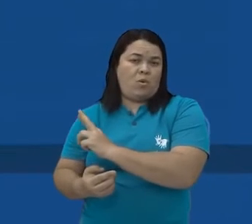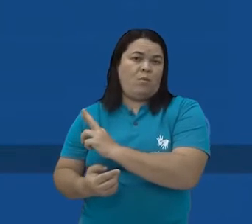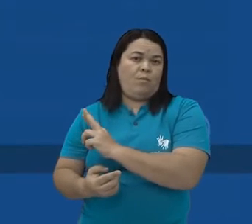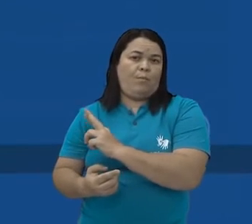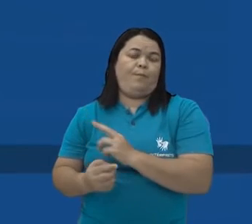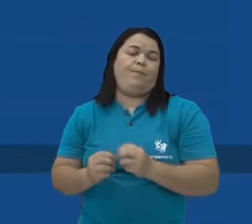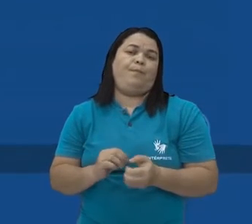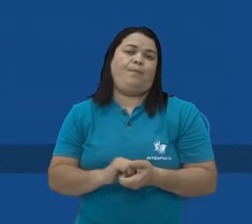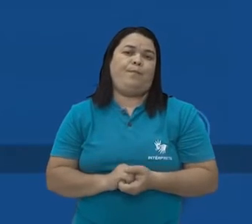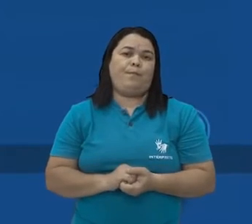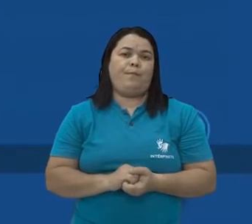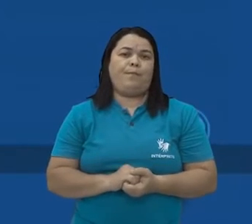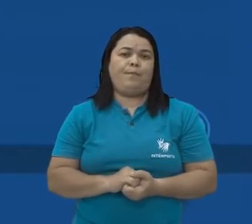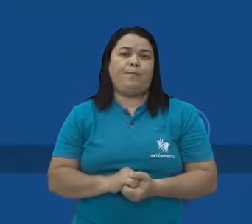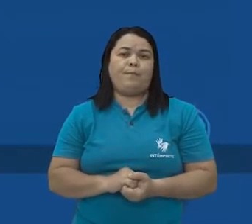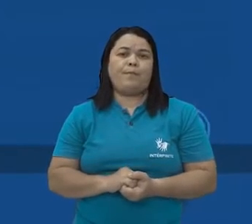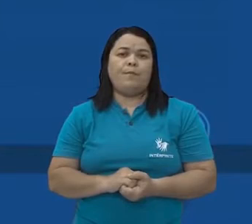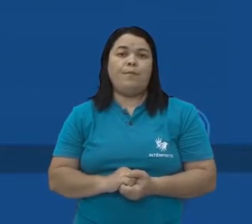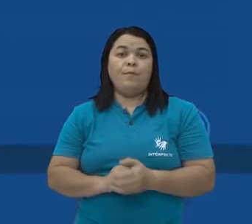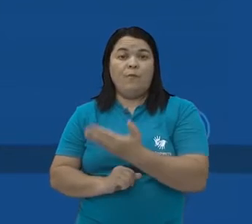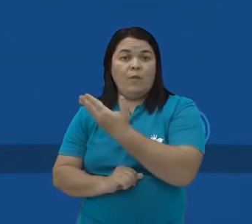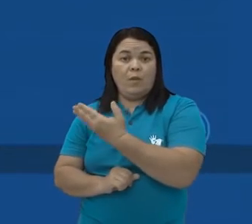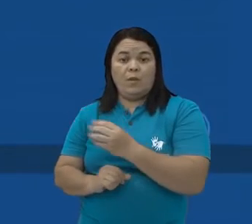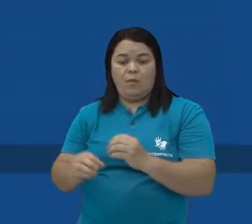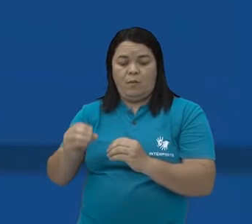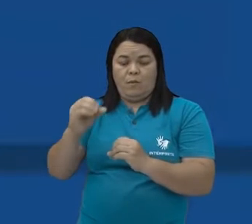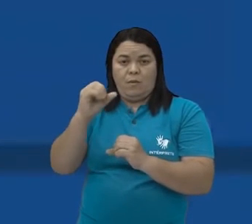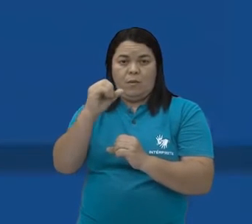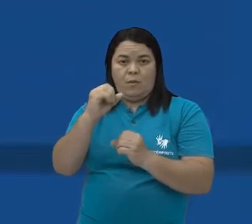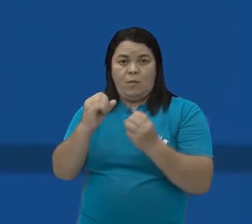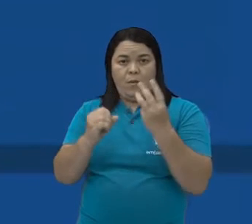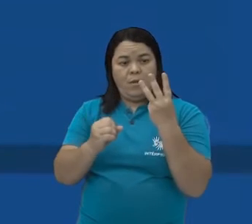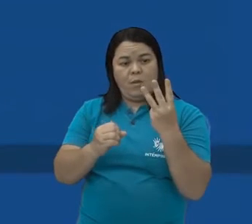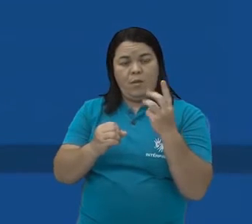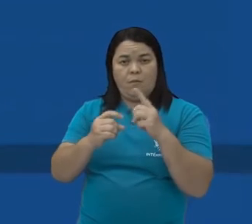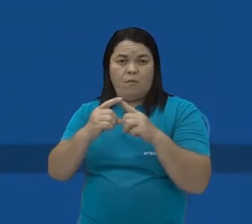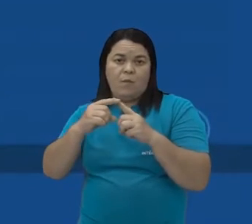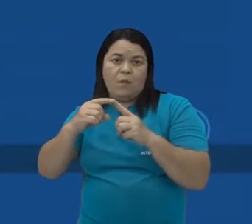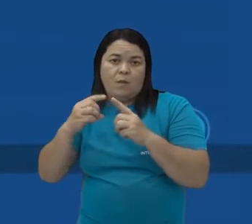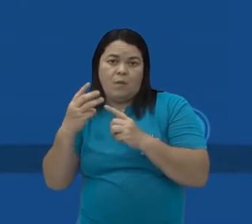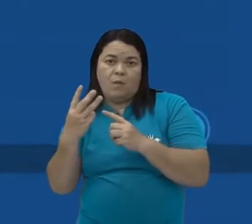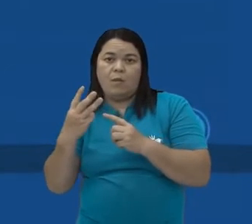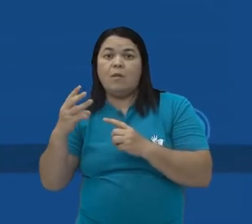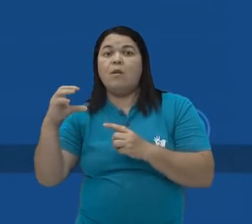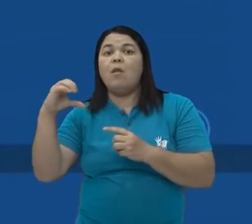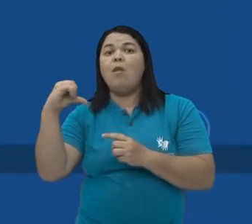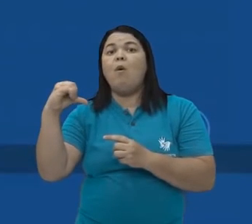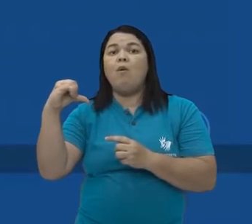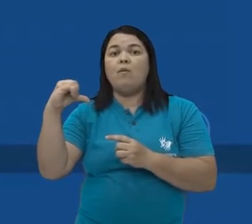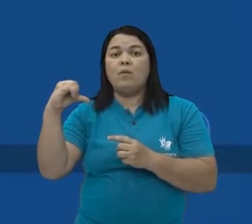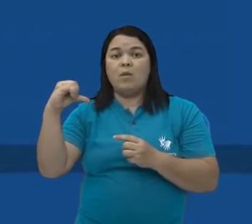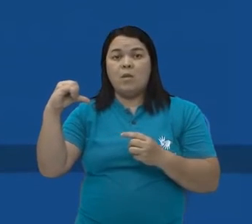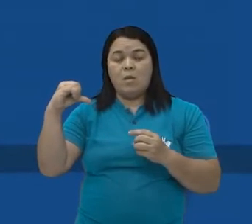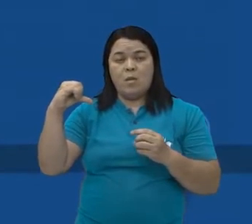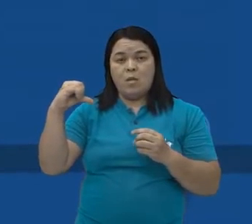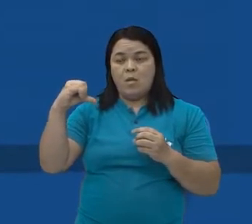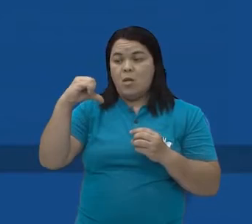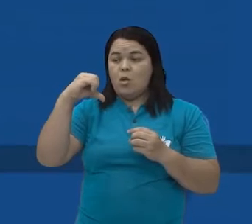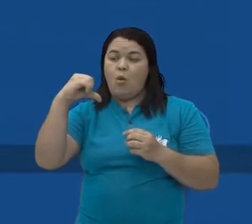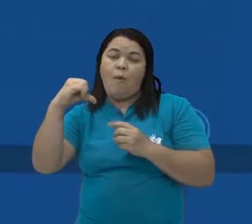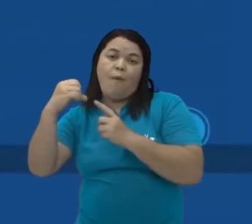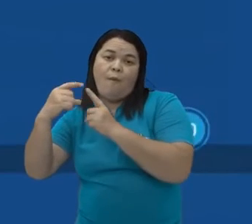então, pessoal, eu tenho aqui em cima, 3 vezes 3 é 9, e 9 vezes 3 é igual a